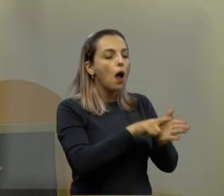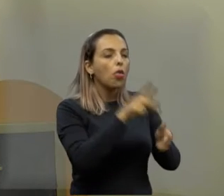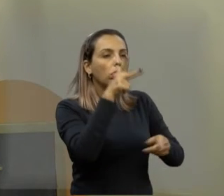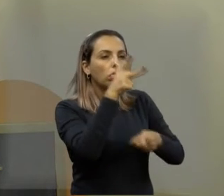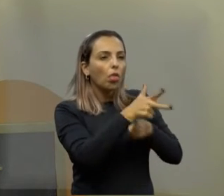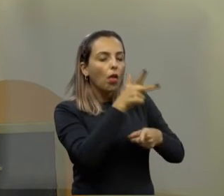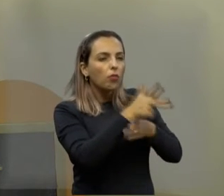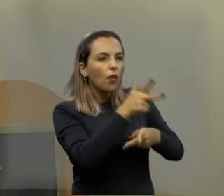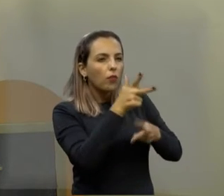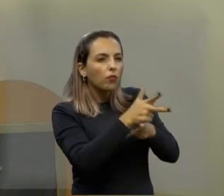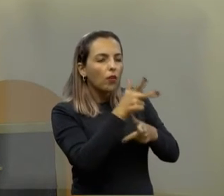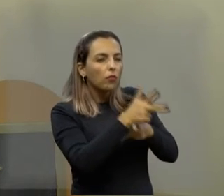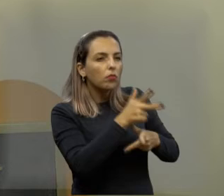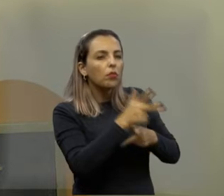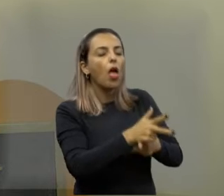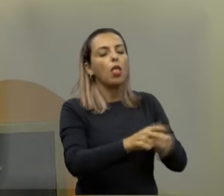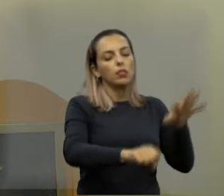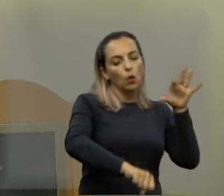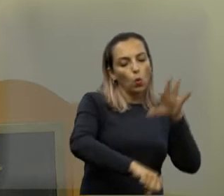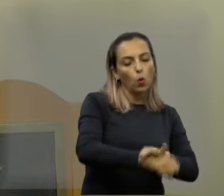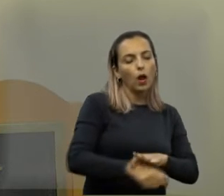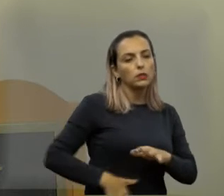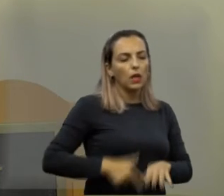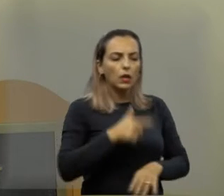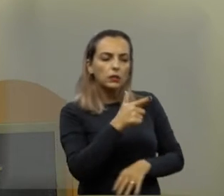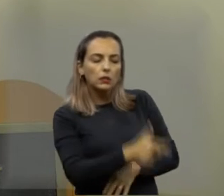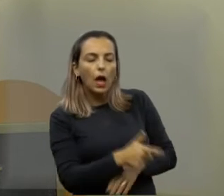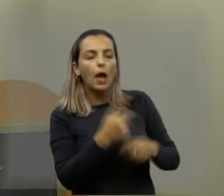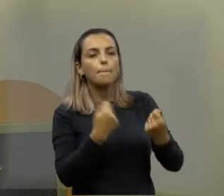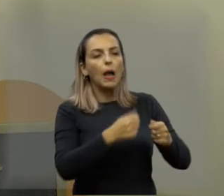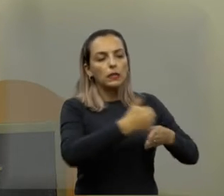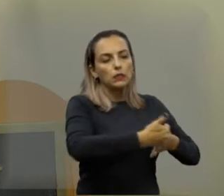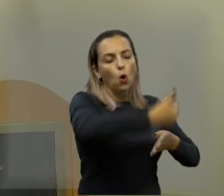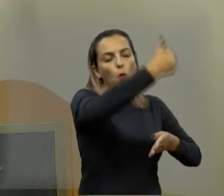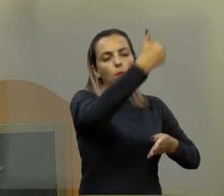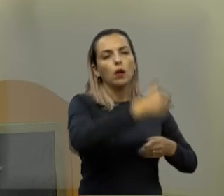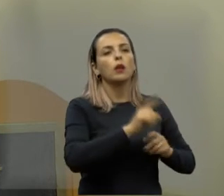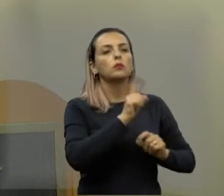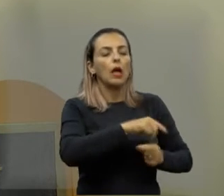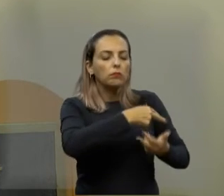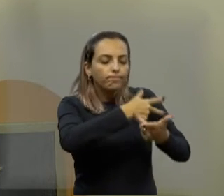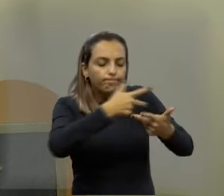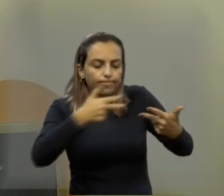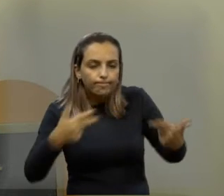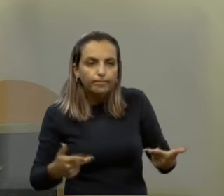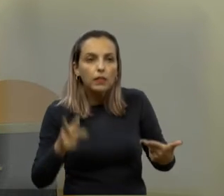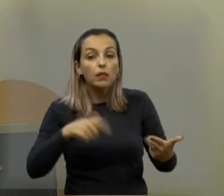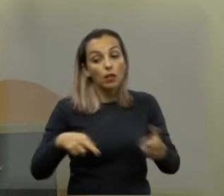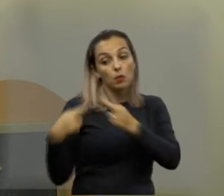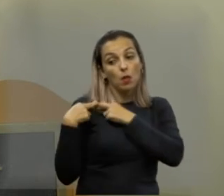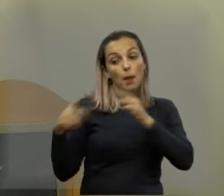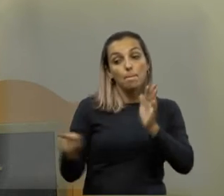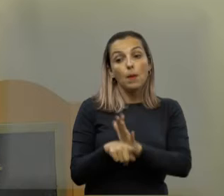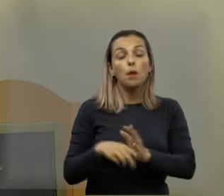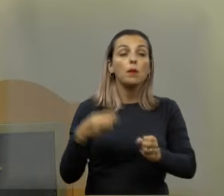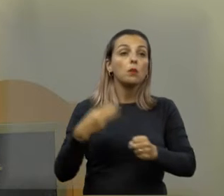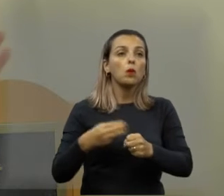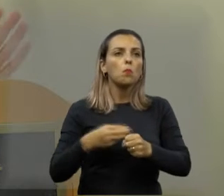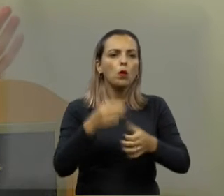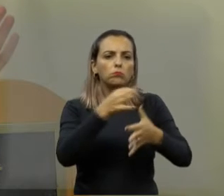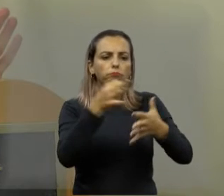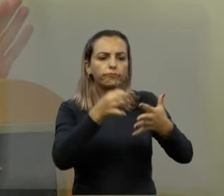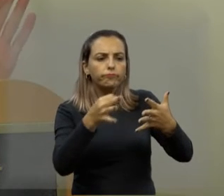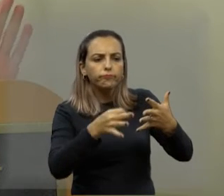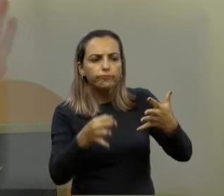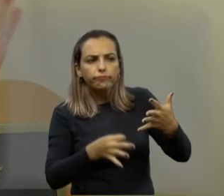câmeras que a gente tem que investir em segurança armada que a gente tem que investir nisso naquilo que responsabilidade do município né